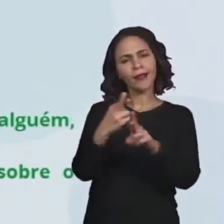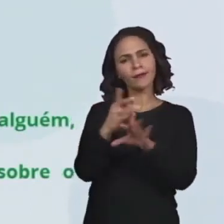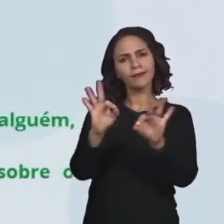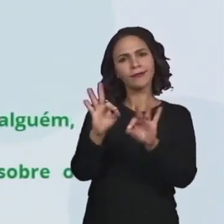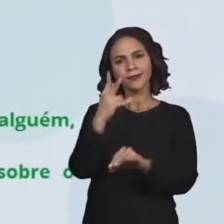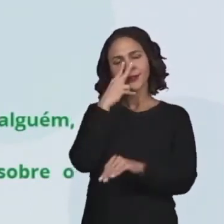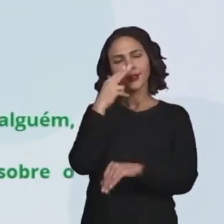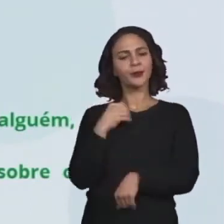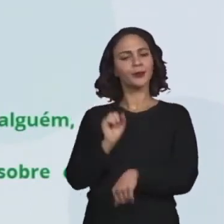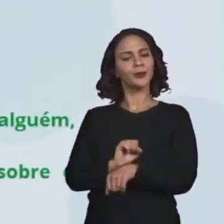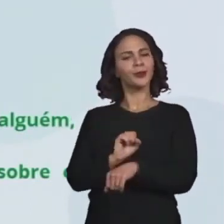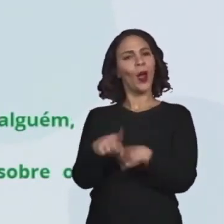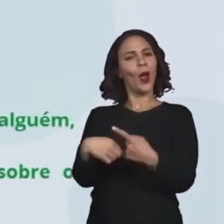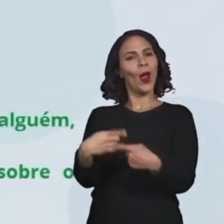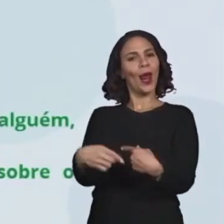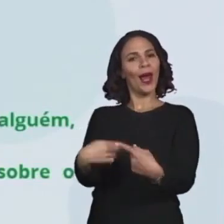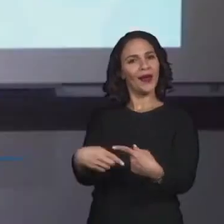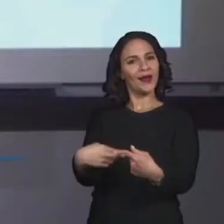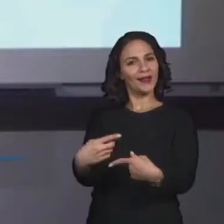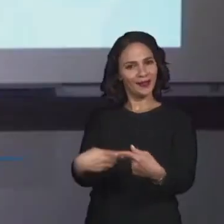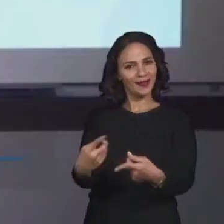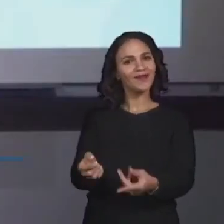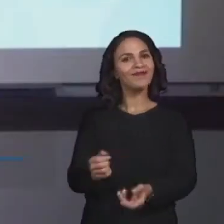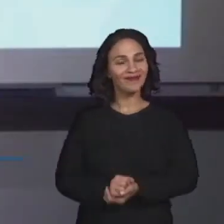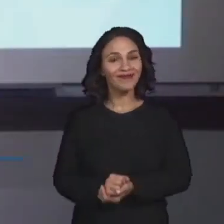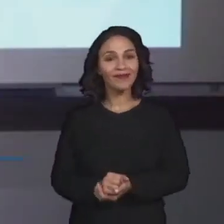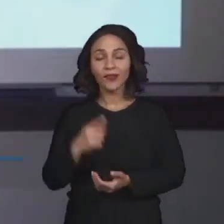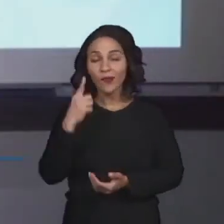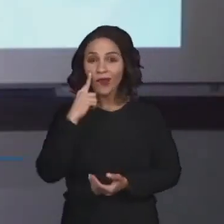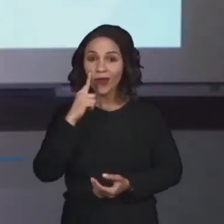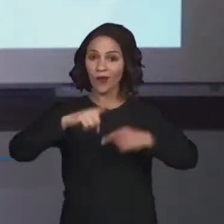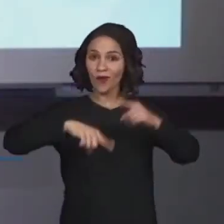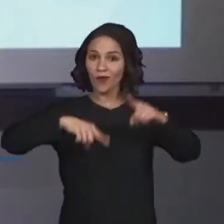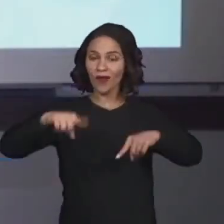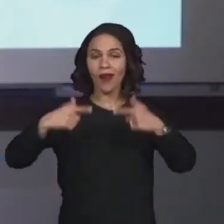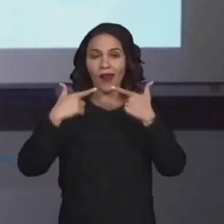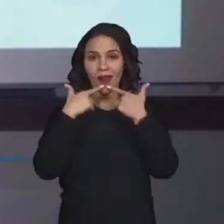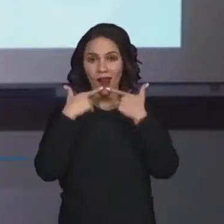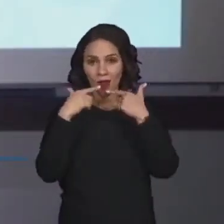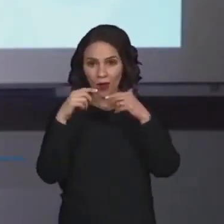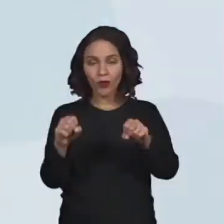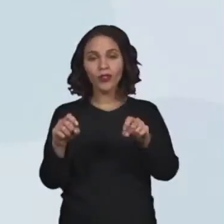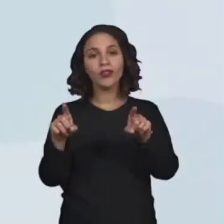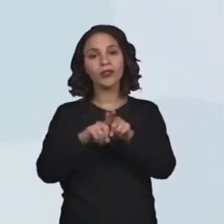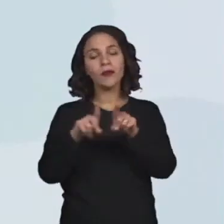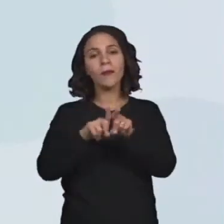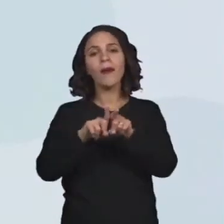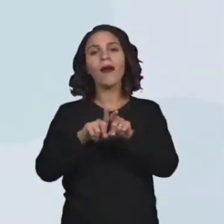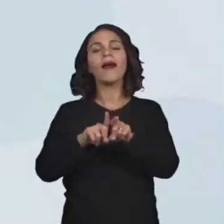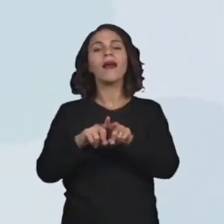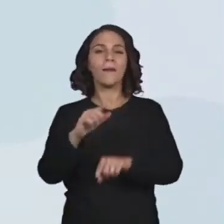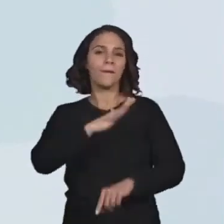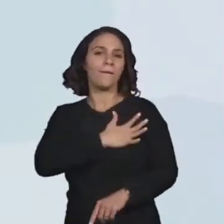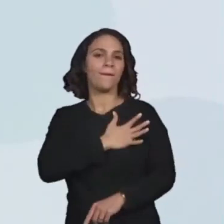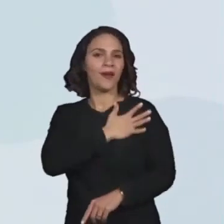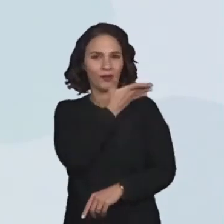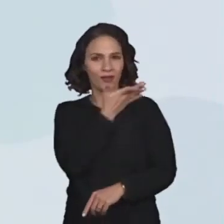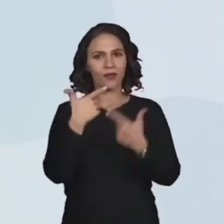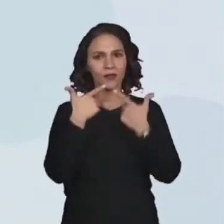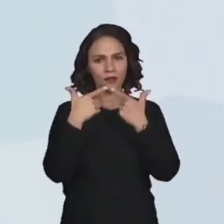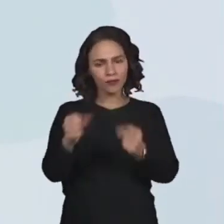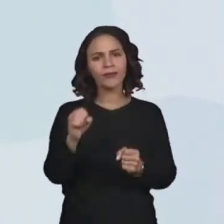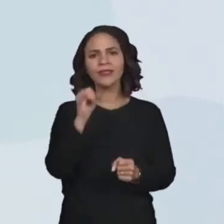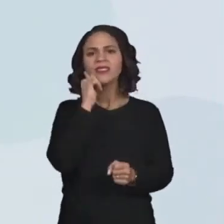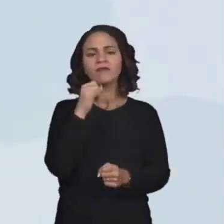É o famoso enrolar. Variação linguística e preconceito linguístico. Quando não aceitamos a maneira de